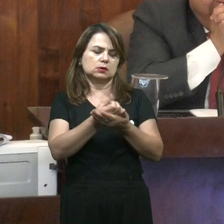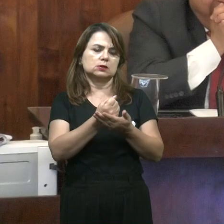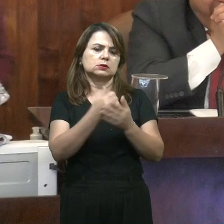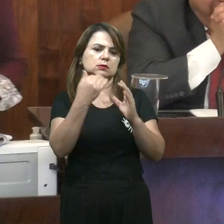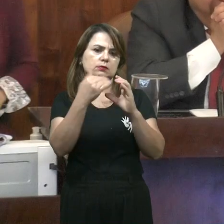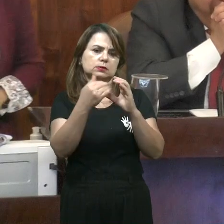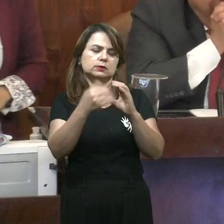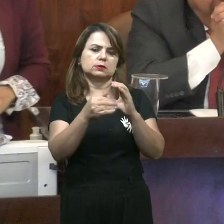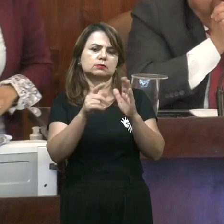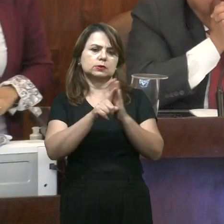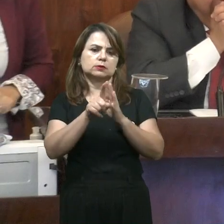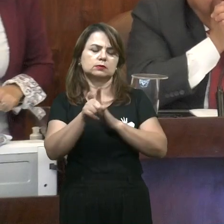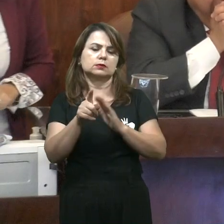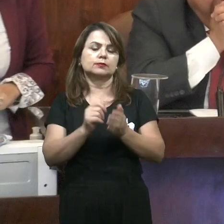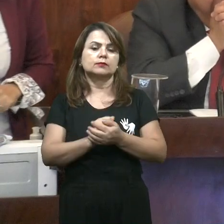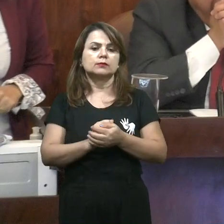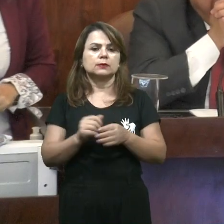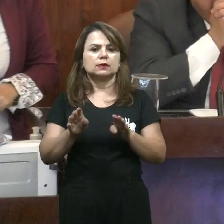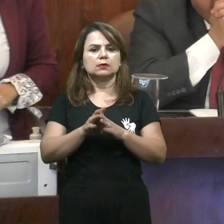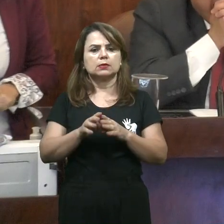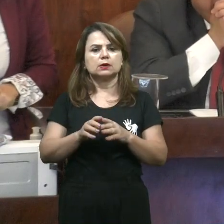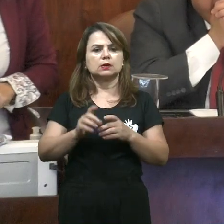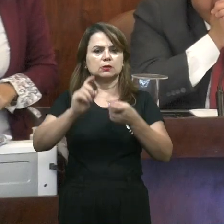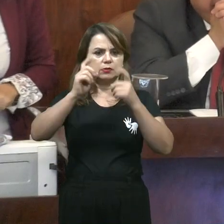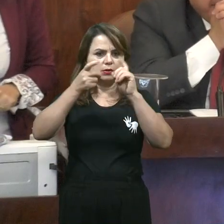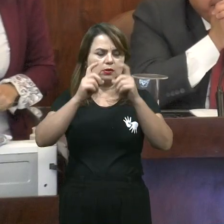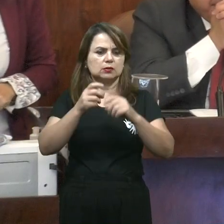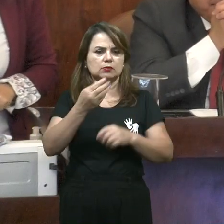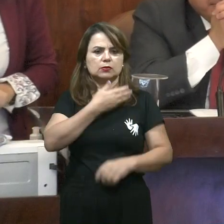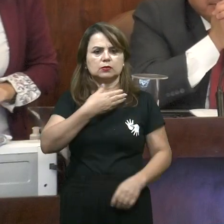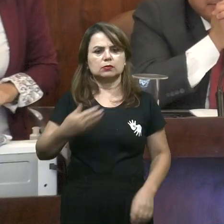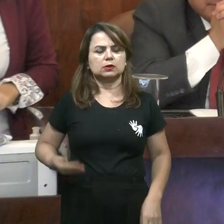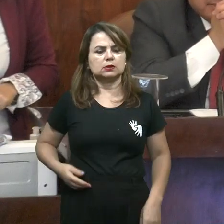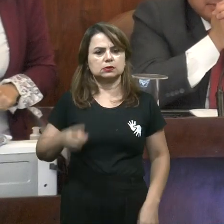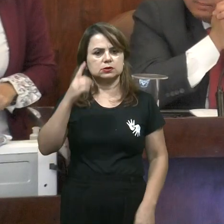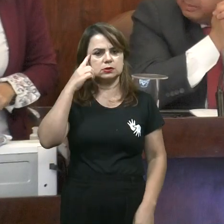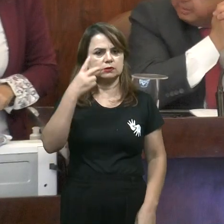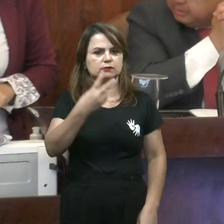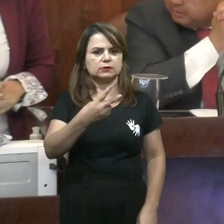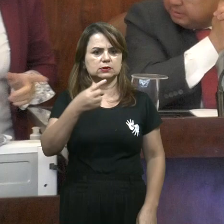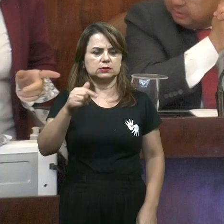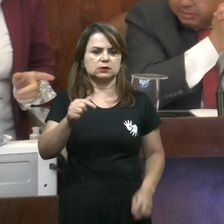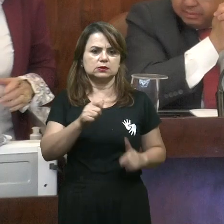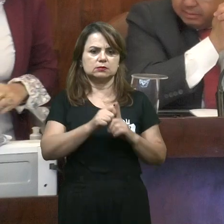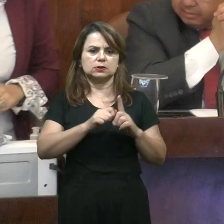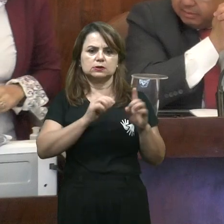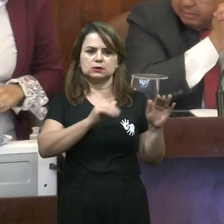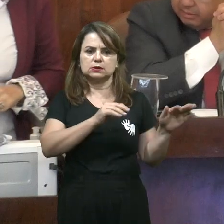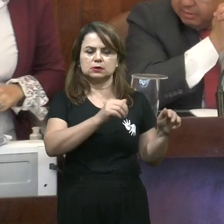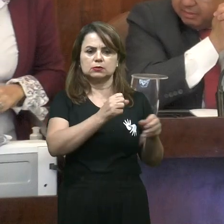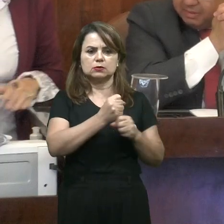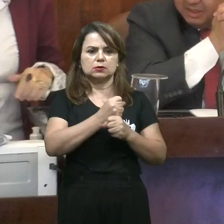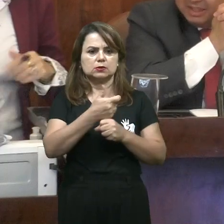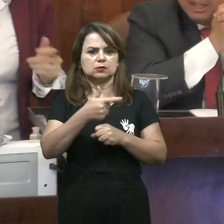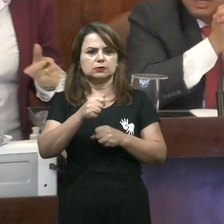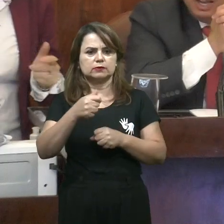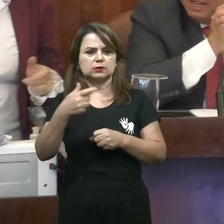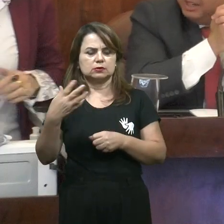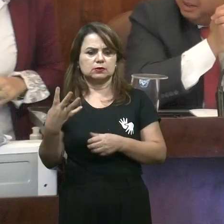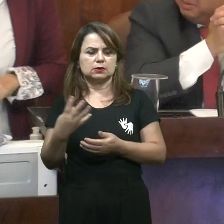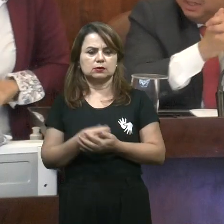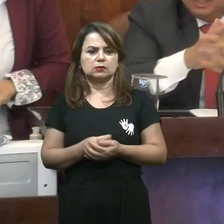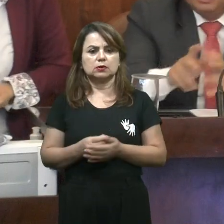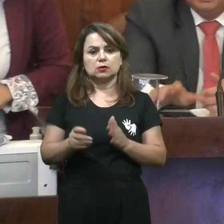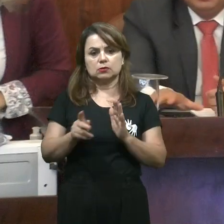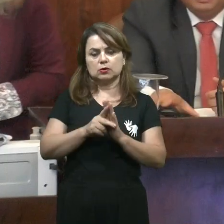para outra audiência pública também no dia 27 de setembro de 2024, logo após o término da audiência pública da Secretaria